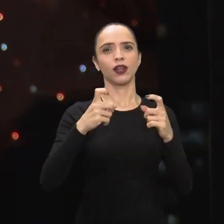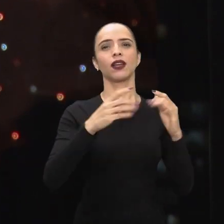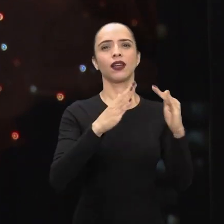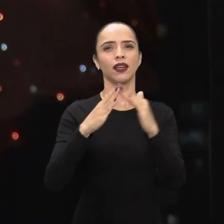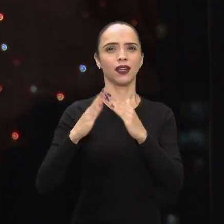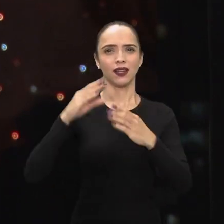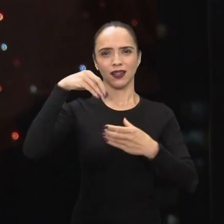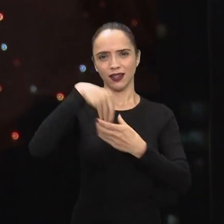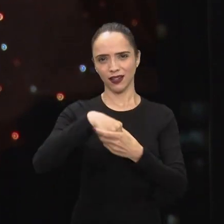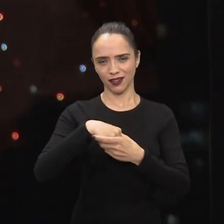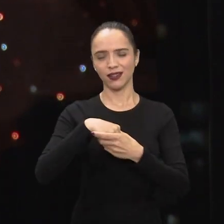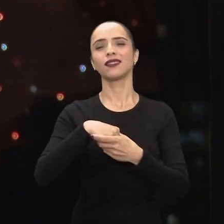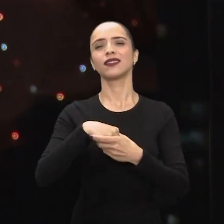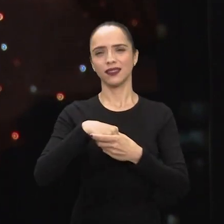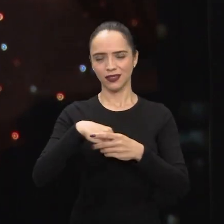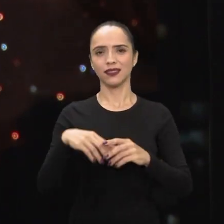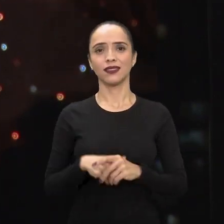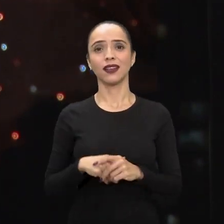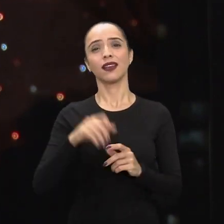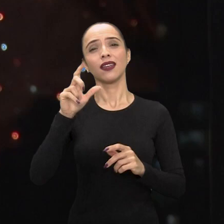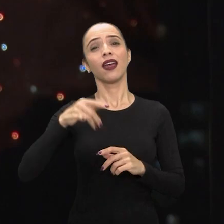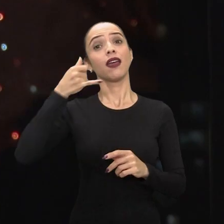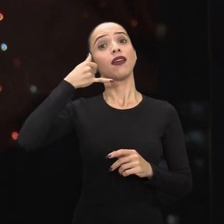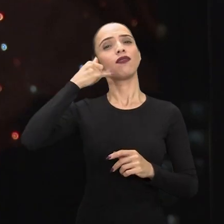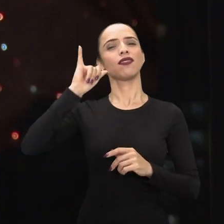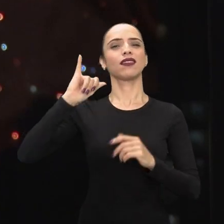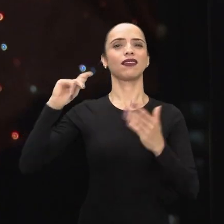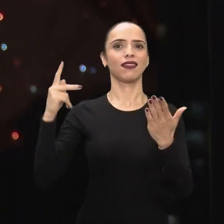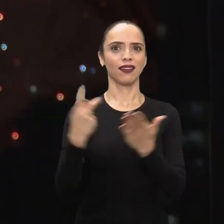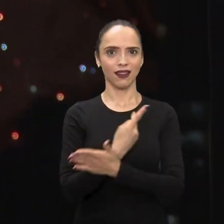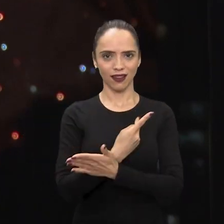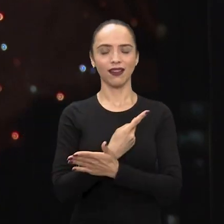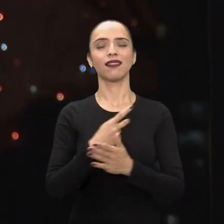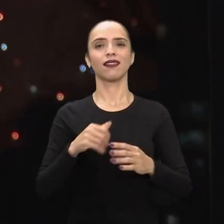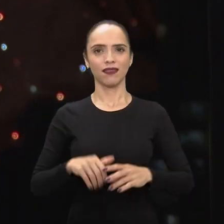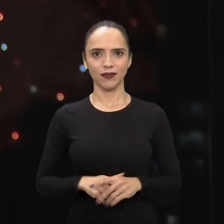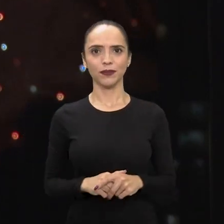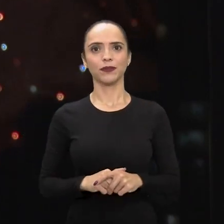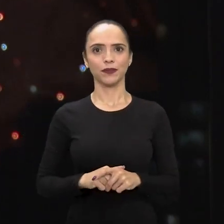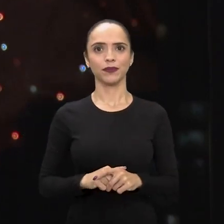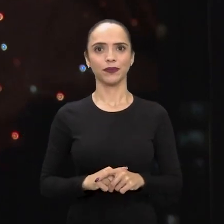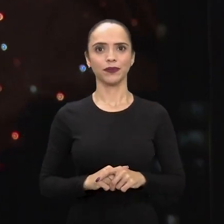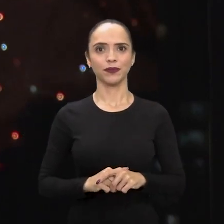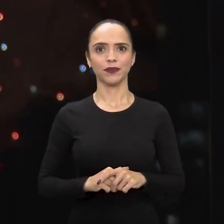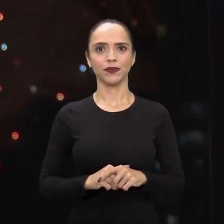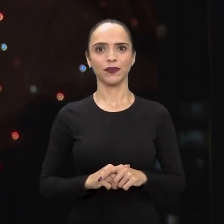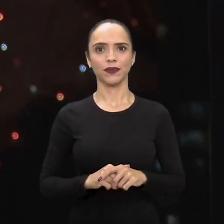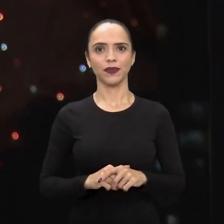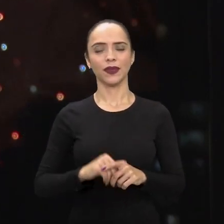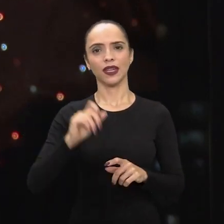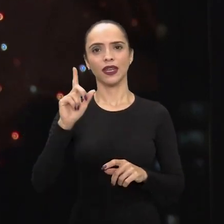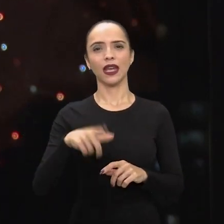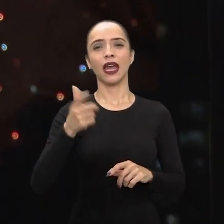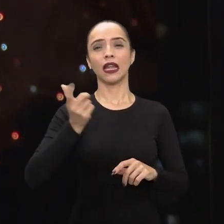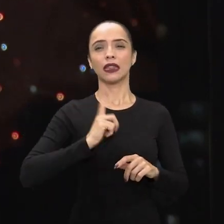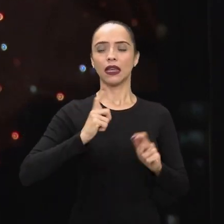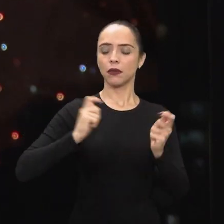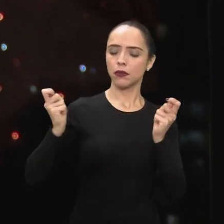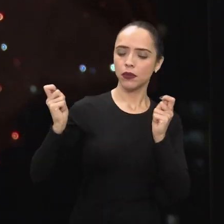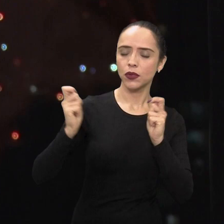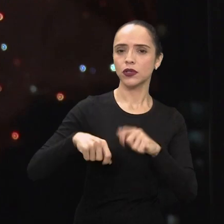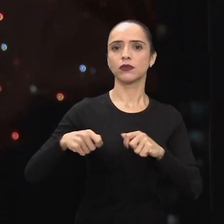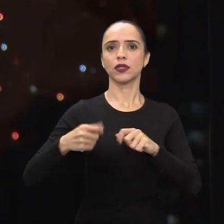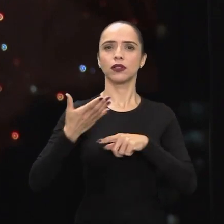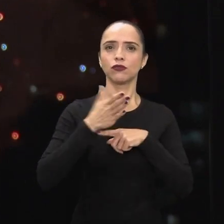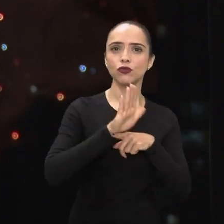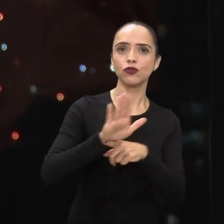né de forma mais preventiva de forma a de fato criar